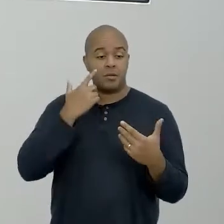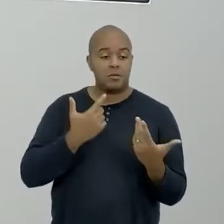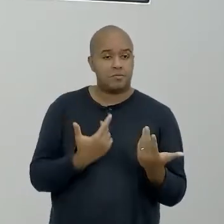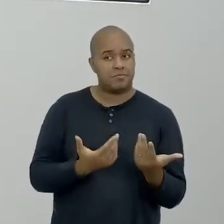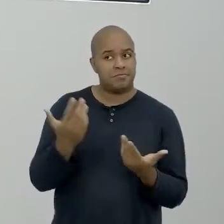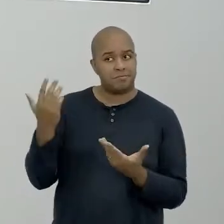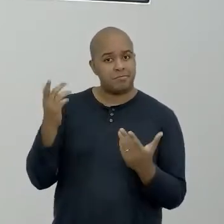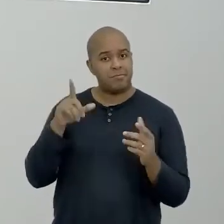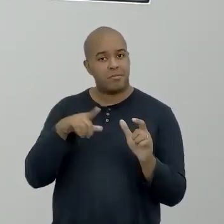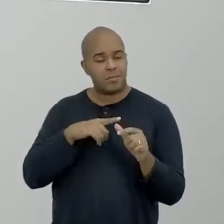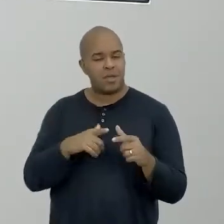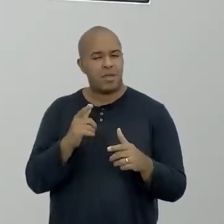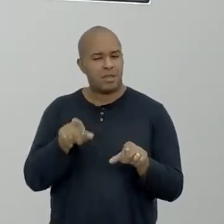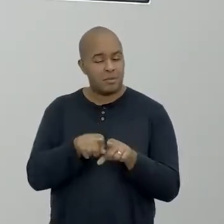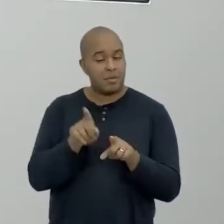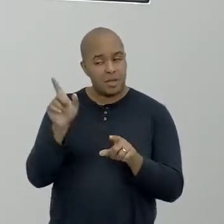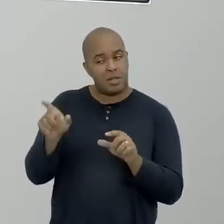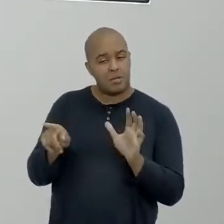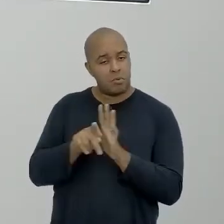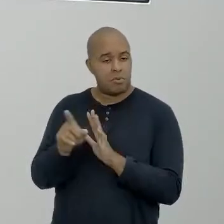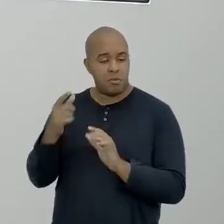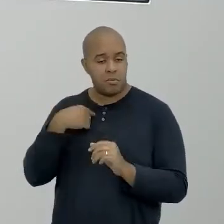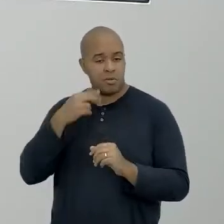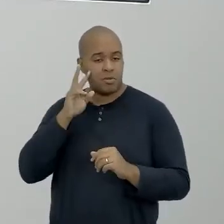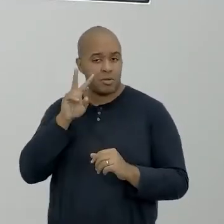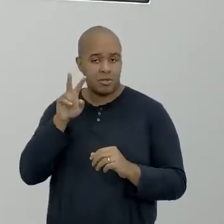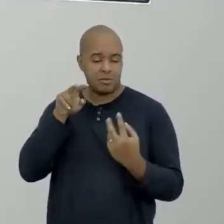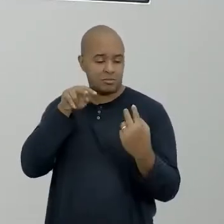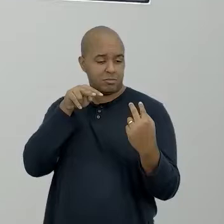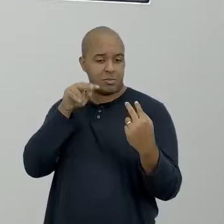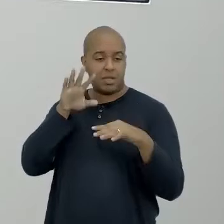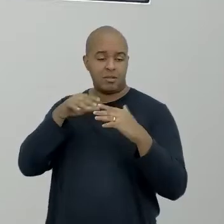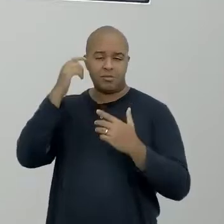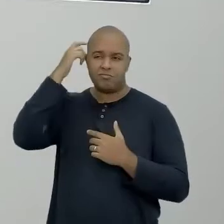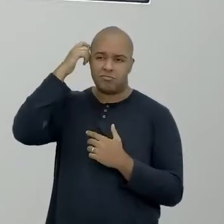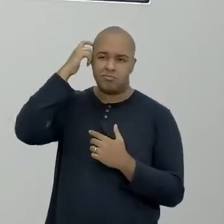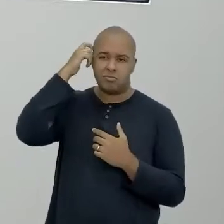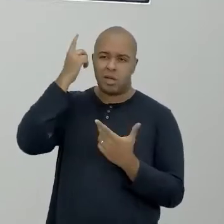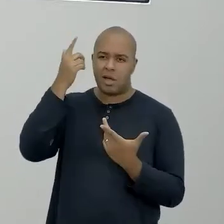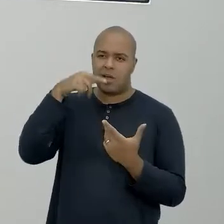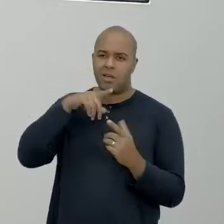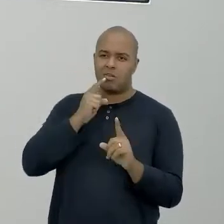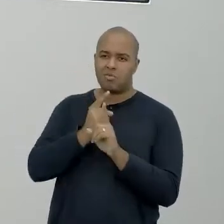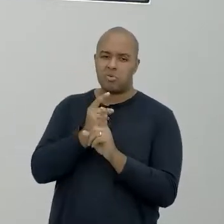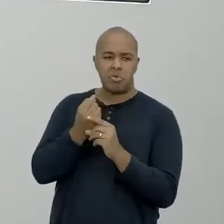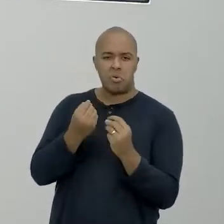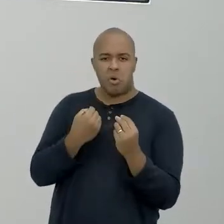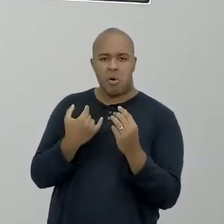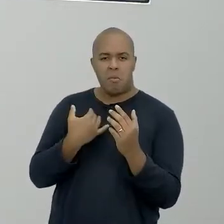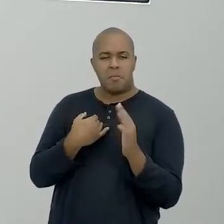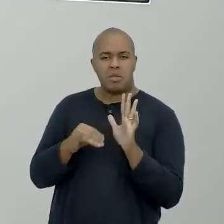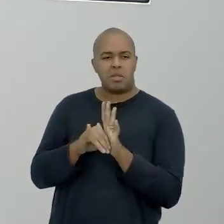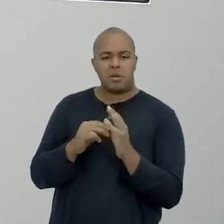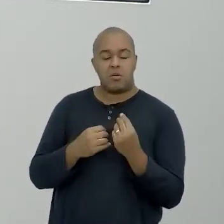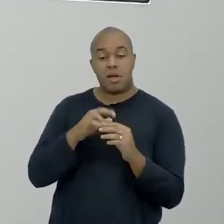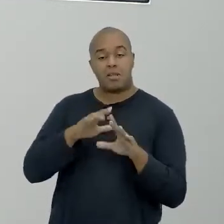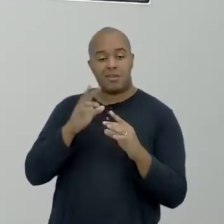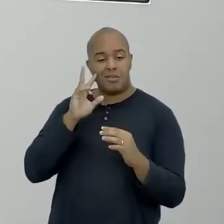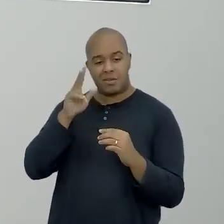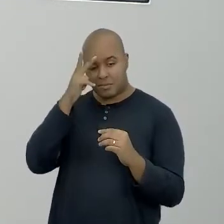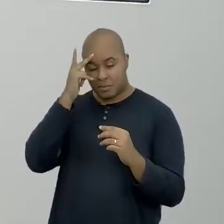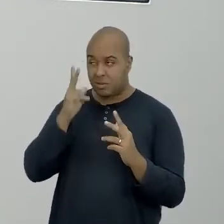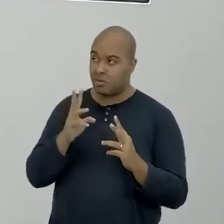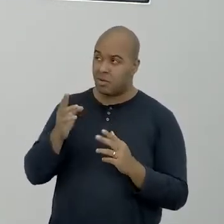pessoal, e eu mesmo, né, eu posso me olhar no espelho e, de algum modo, me identificar com essas pessoas que estão aí